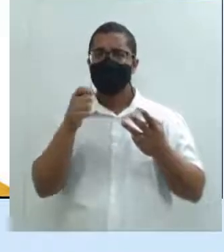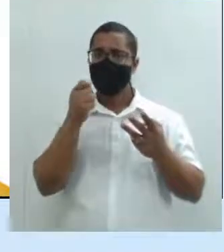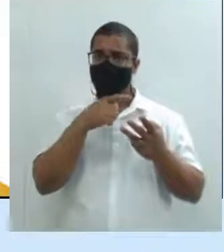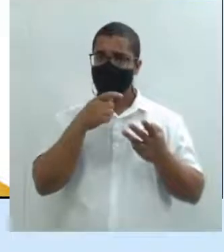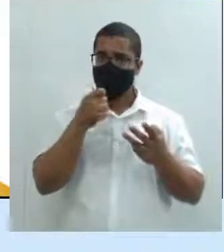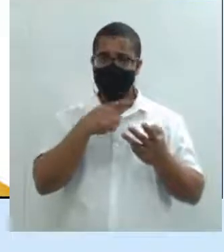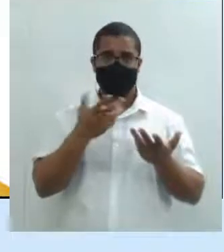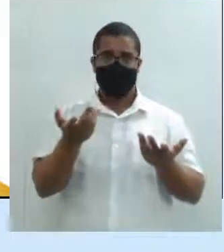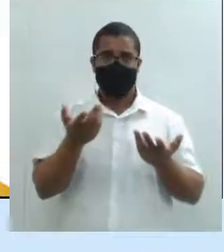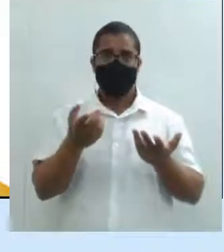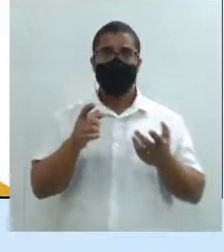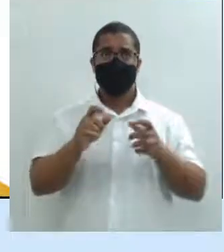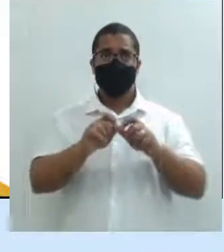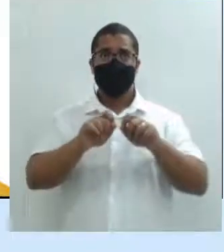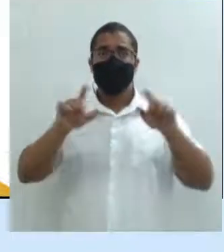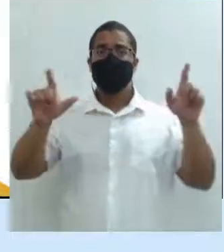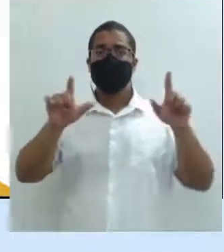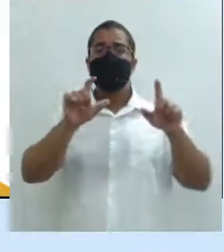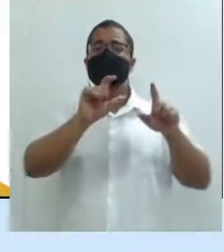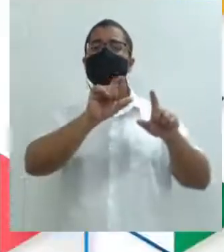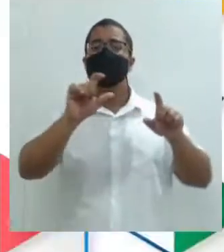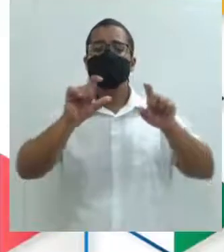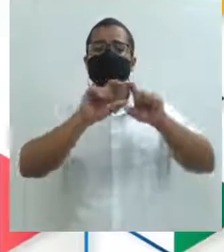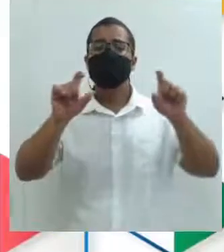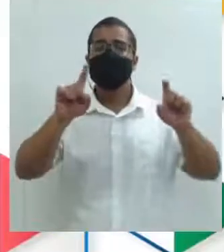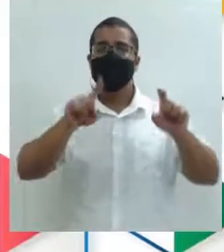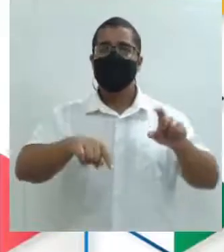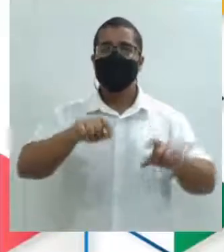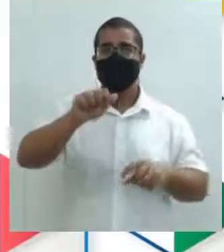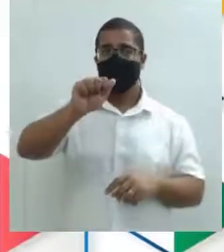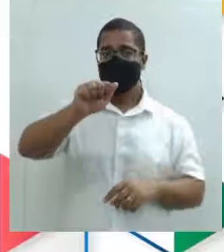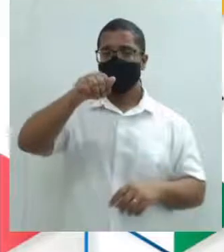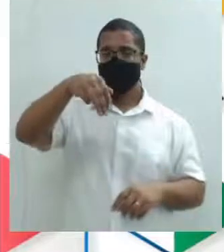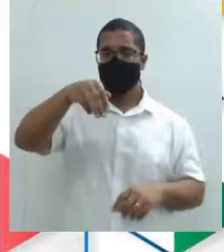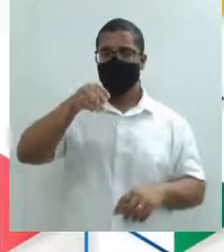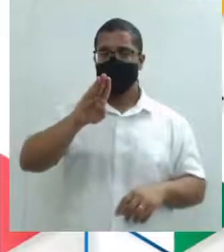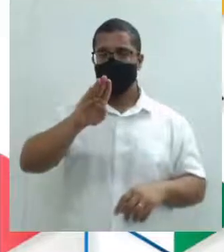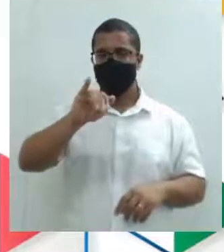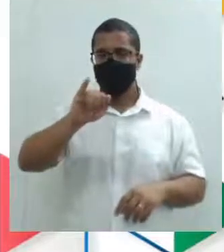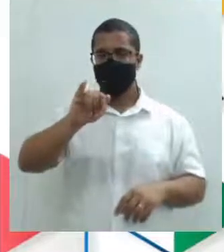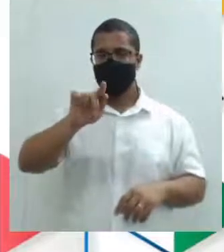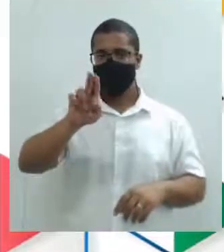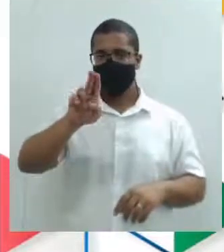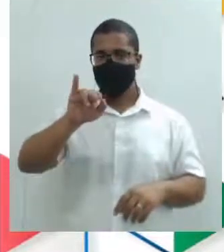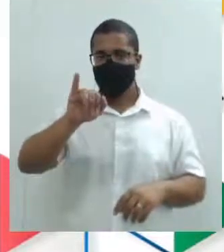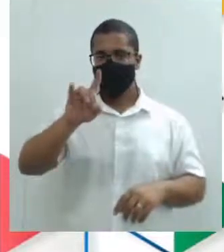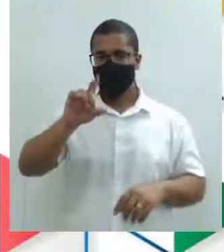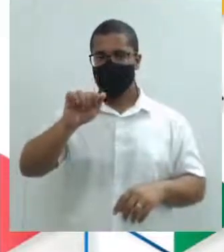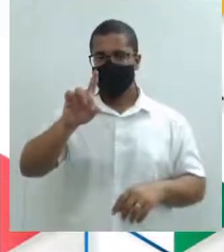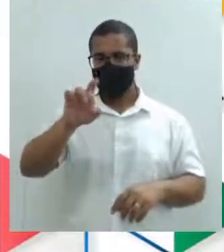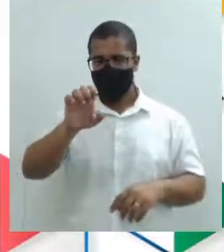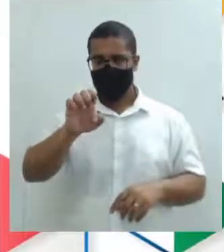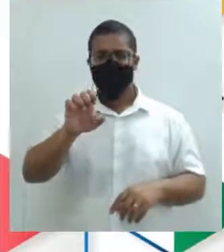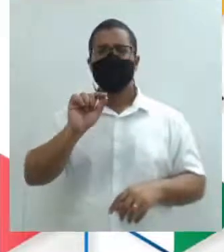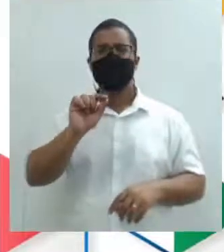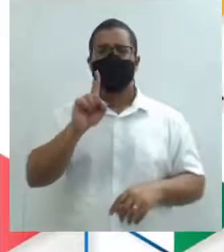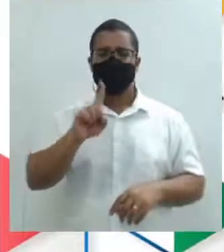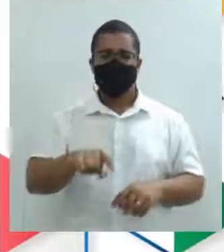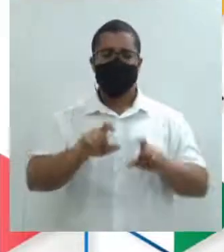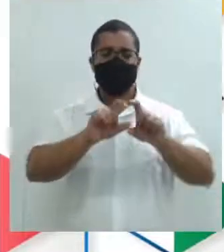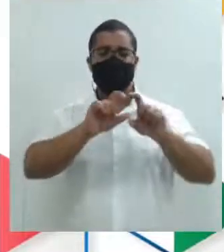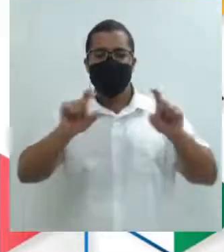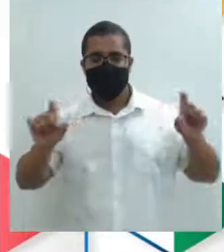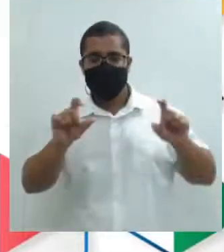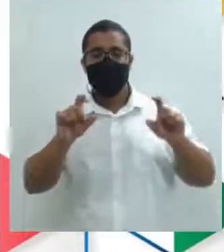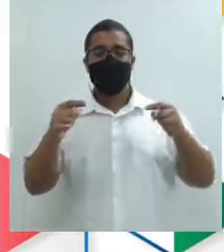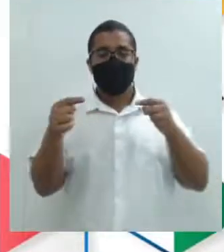Vamos ver aqui na próxima tela. É o uso da ambiguidade, certo? Então vamos falar um pouquinho